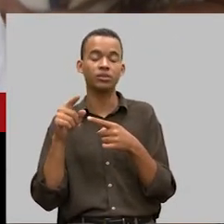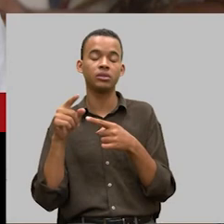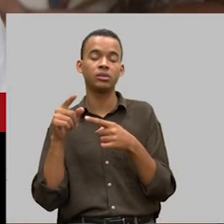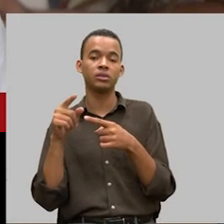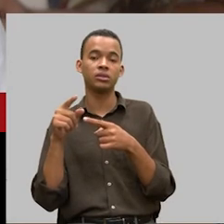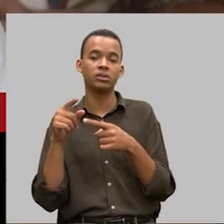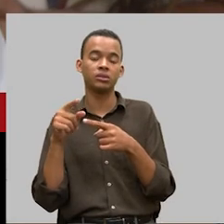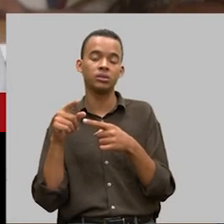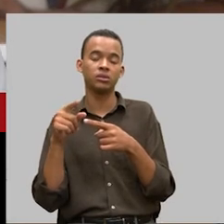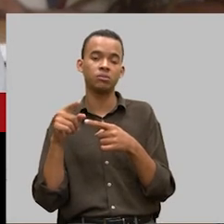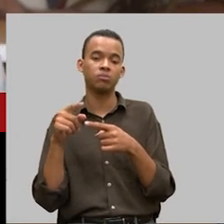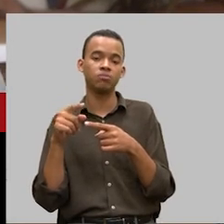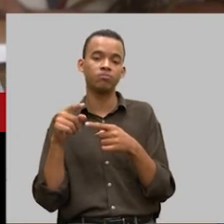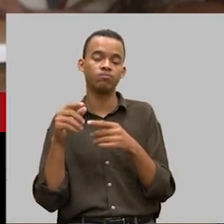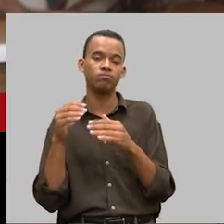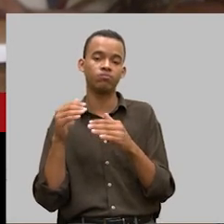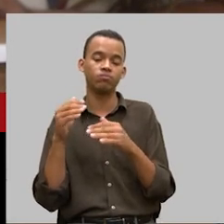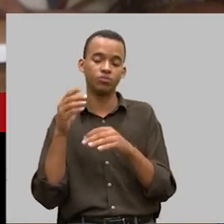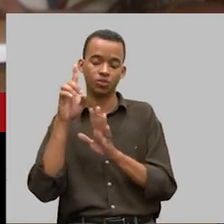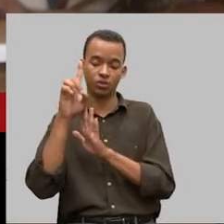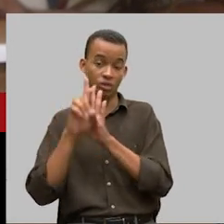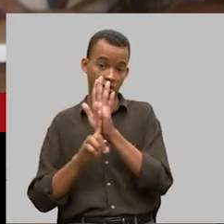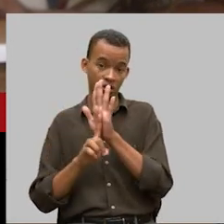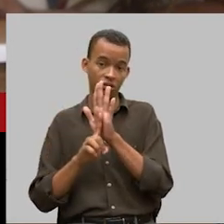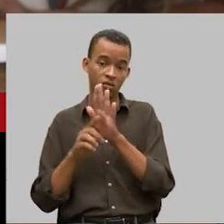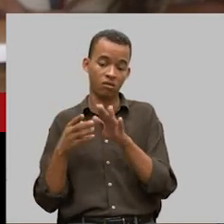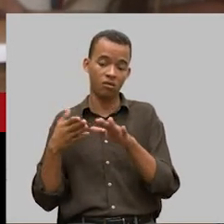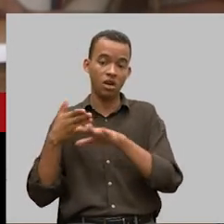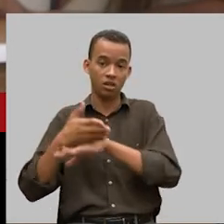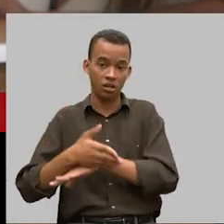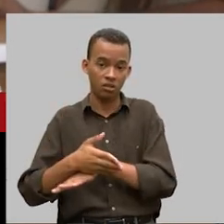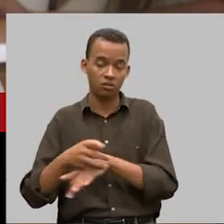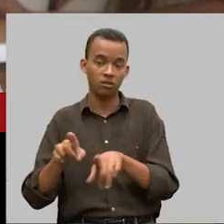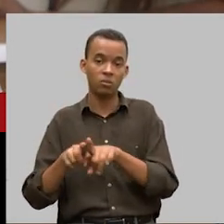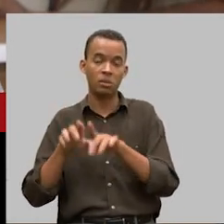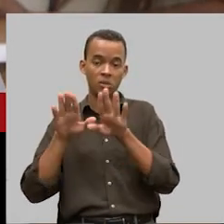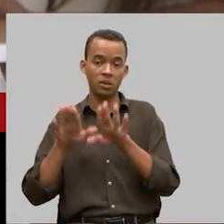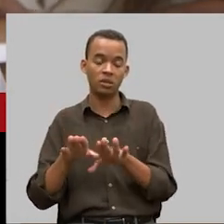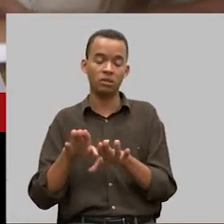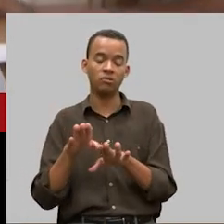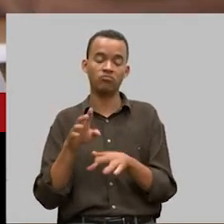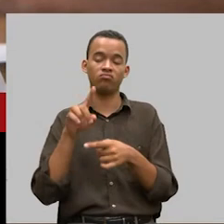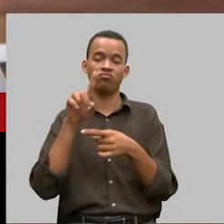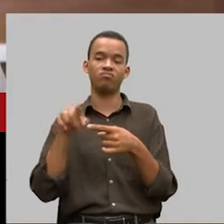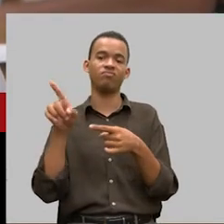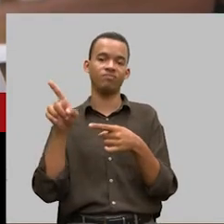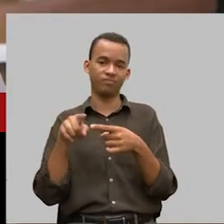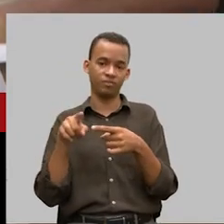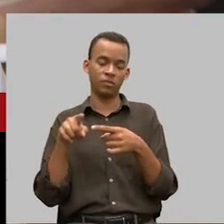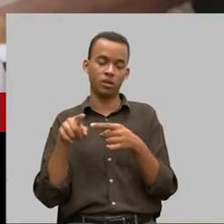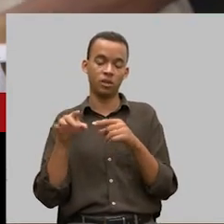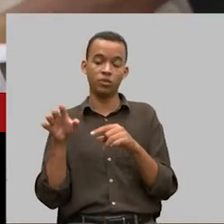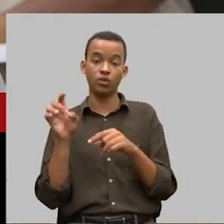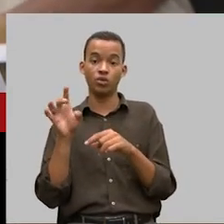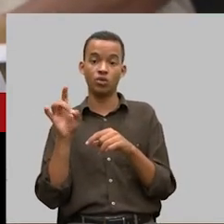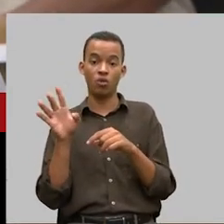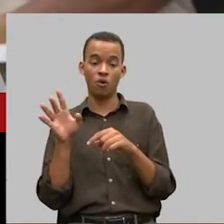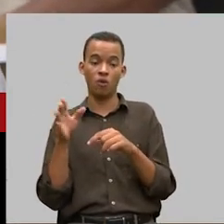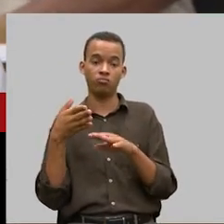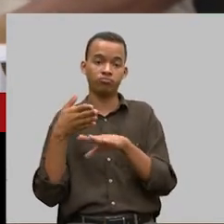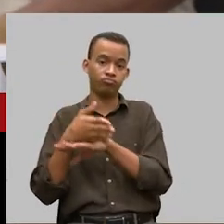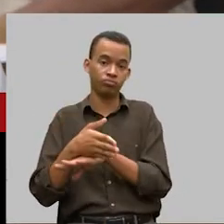porque eu reforço que o professor clon falava ali né não basta só o acesso garantir